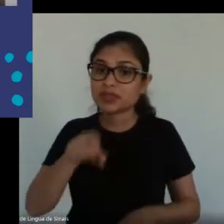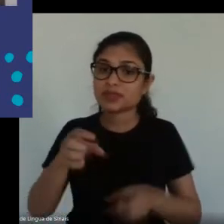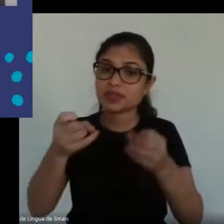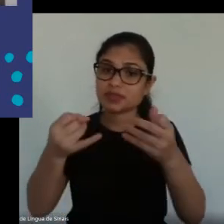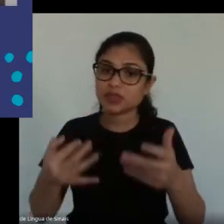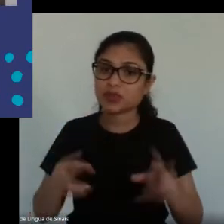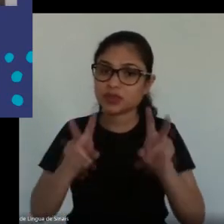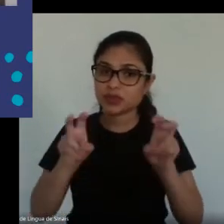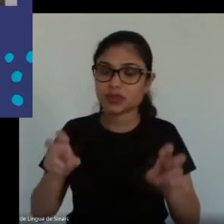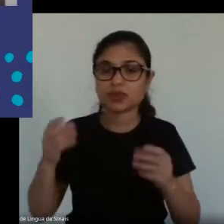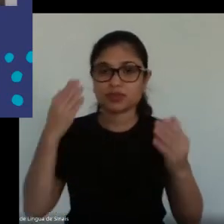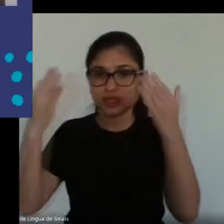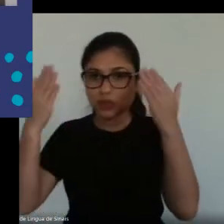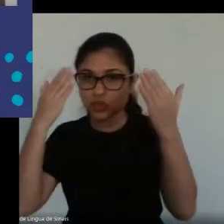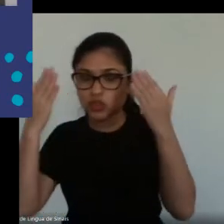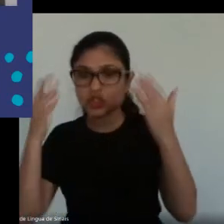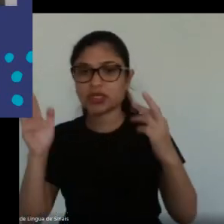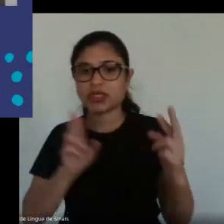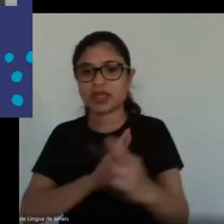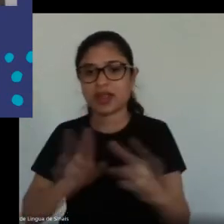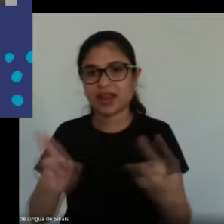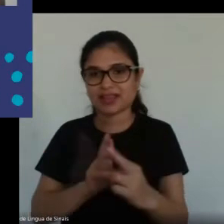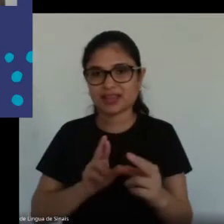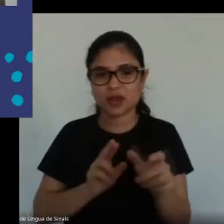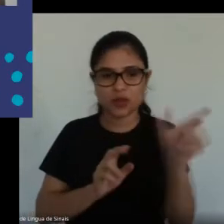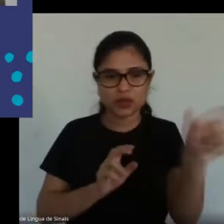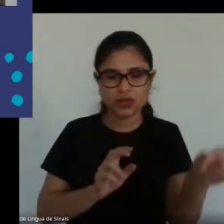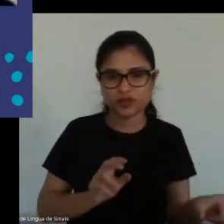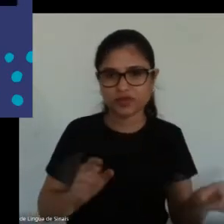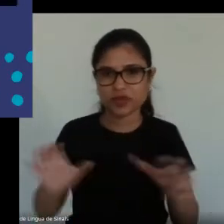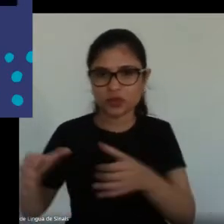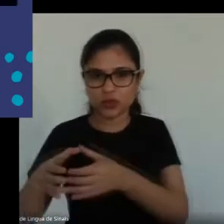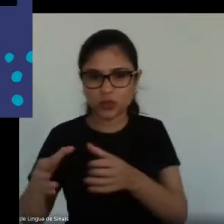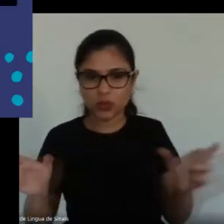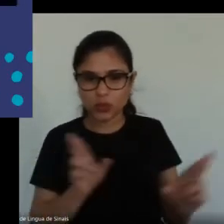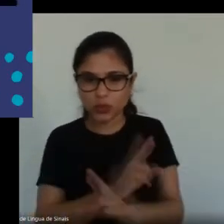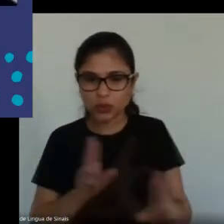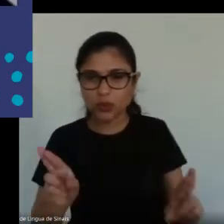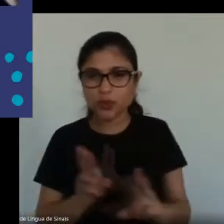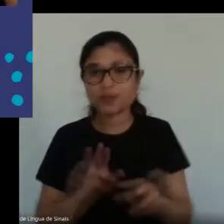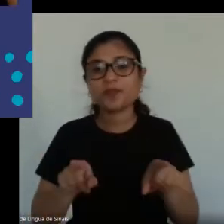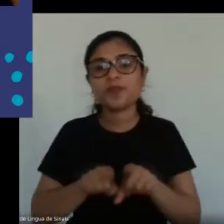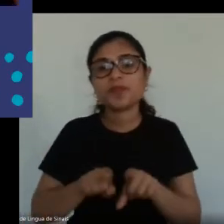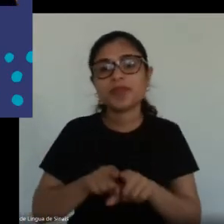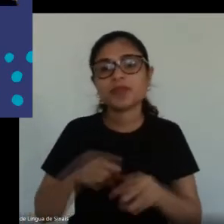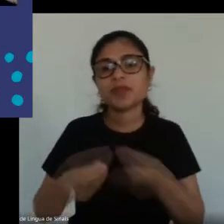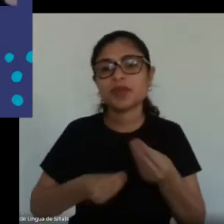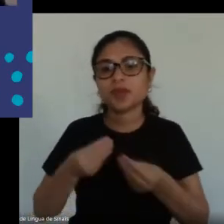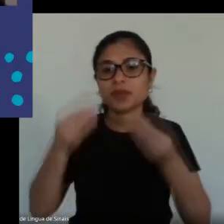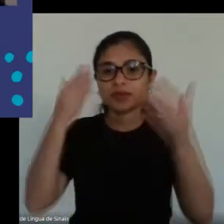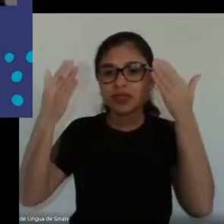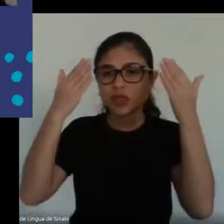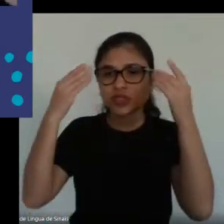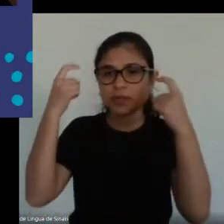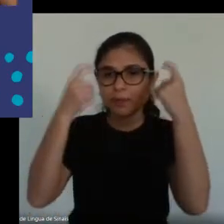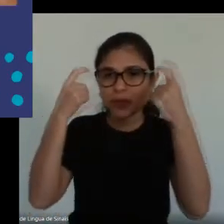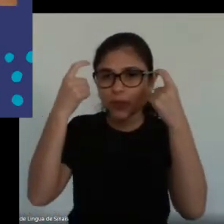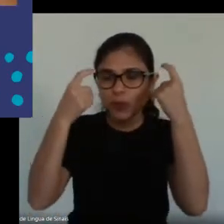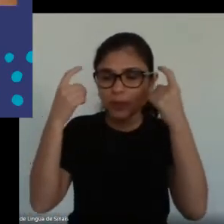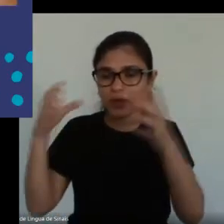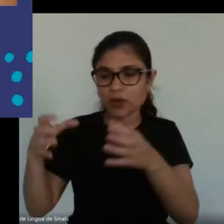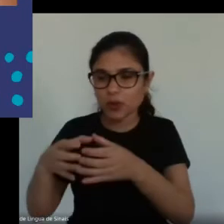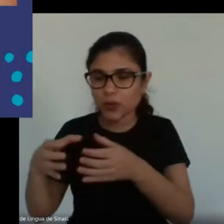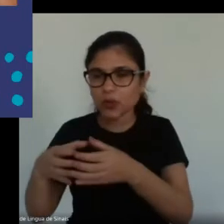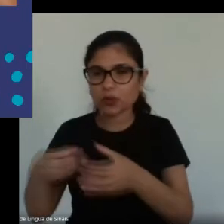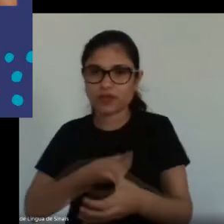falou da psicologia, a relação do indivíduo-grupo, e de como a psicologia se preocupa com como esses grupos estão vivendo nesse momento e